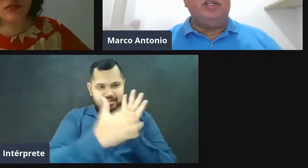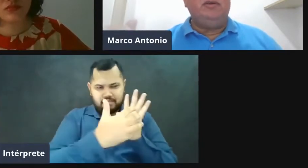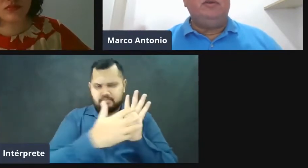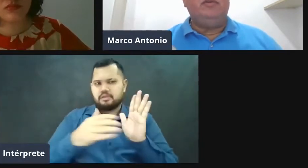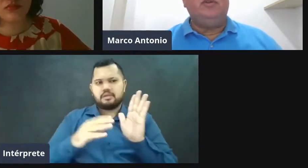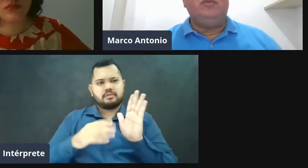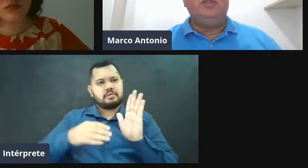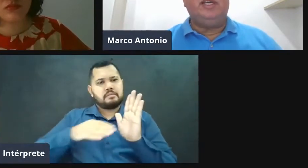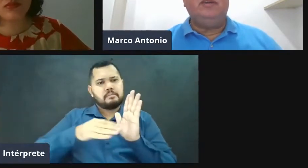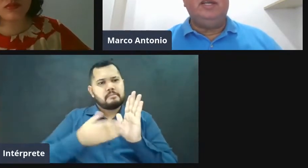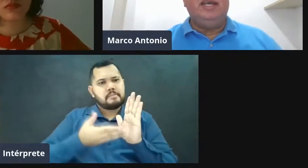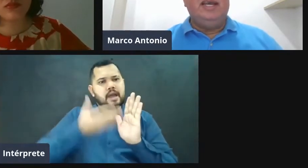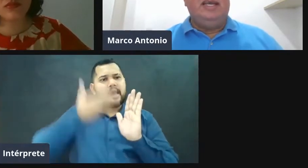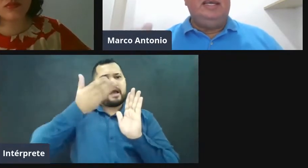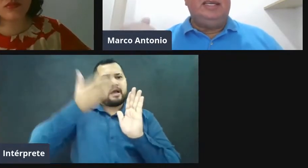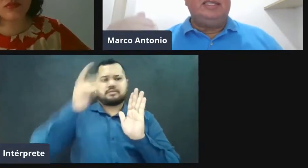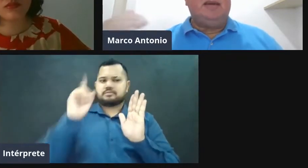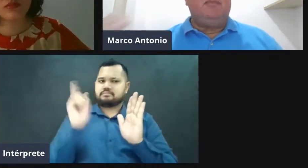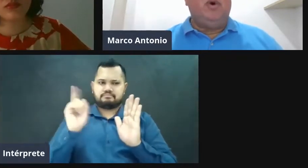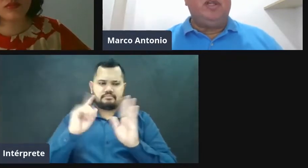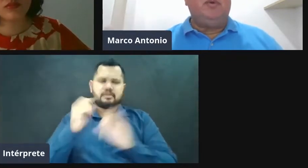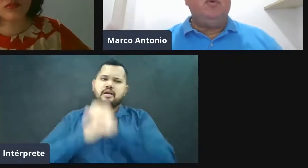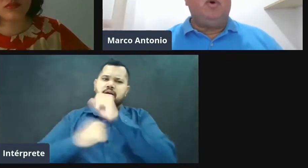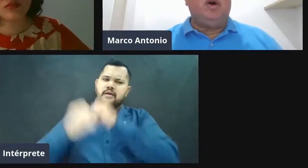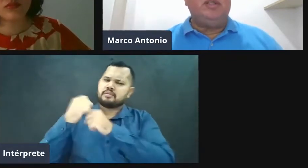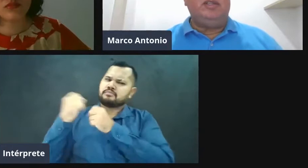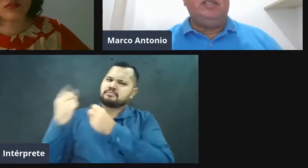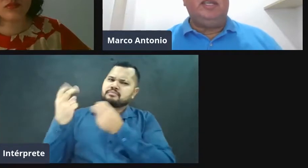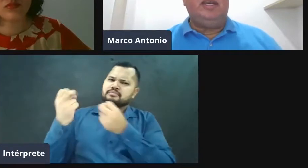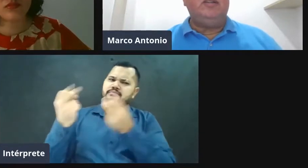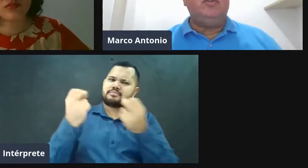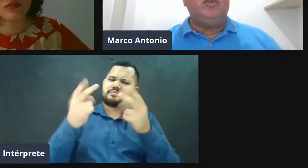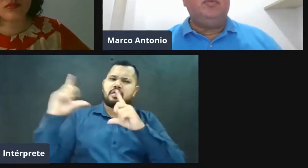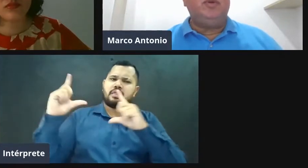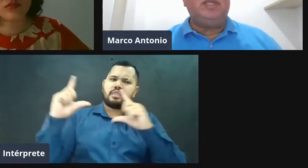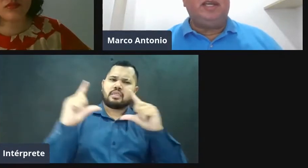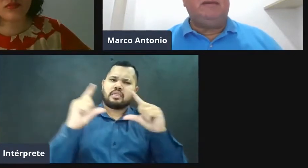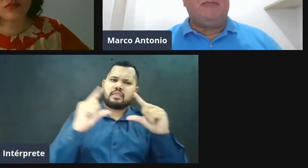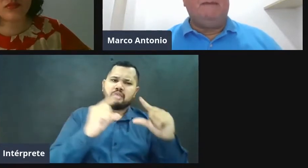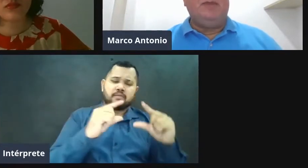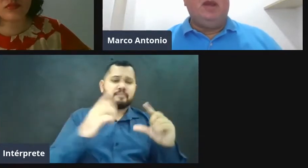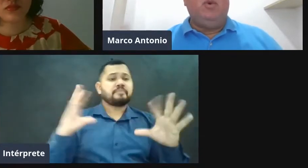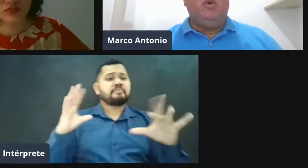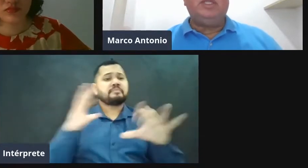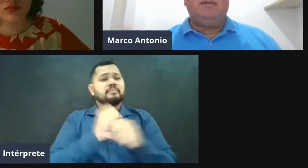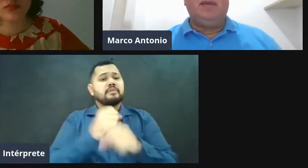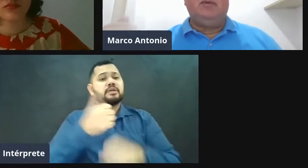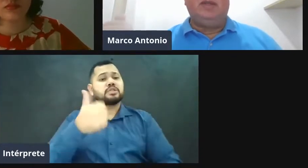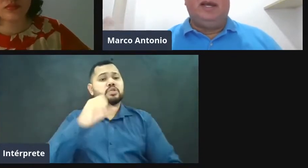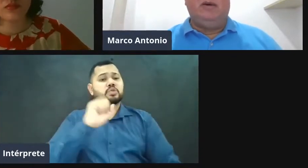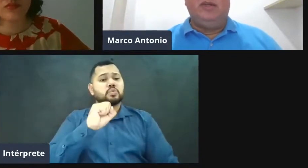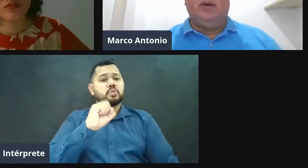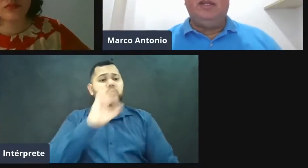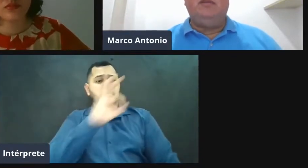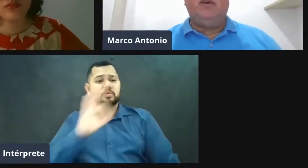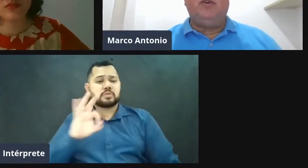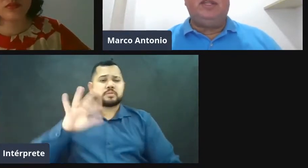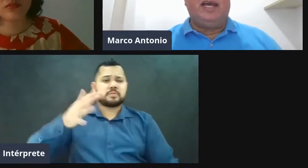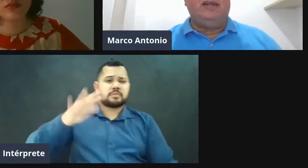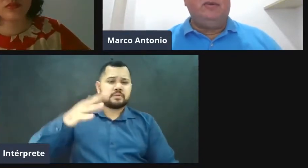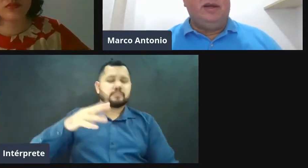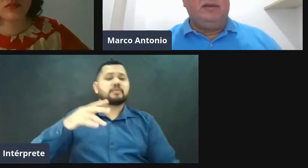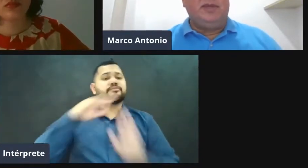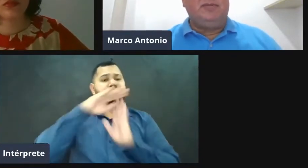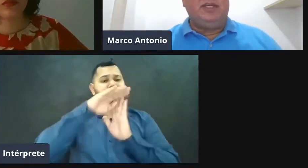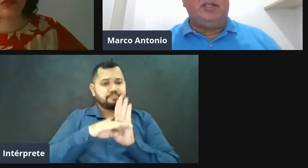não tem progredido nos últimos anos, e já se aponta para um corte de cerca de 18%. O orçamento da União ainda não